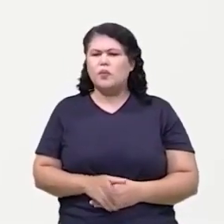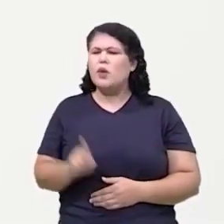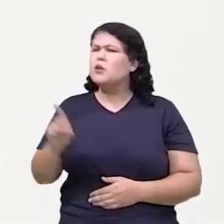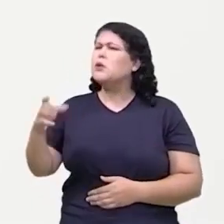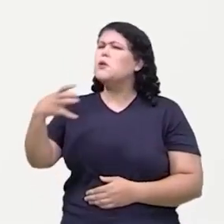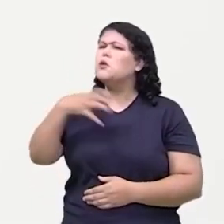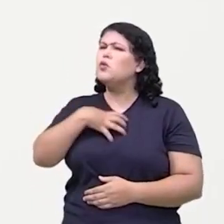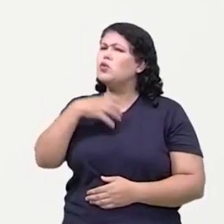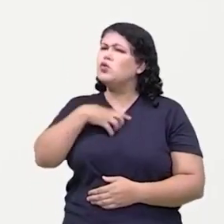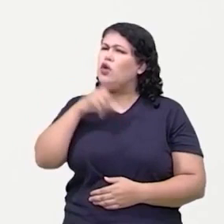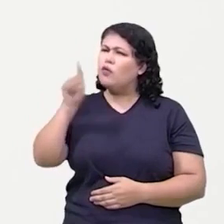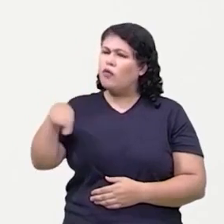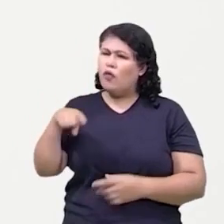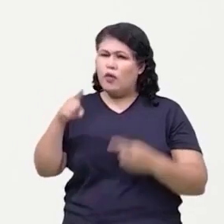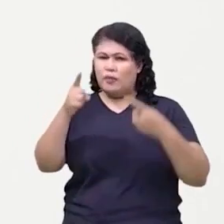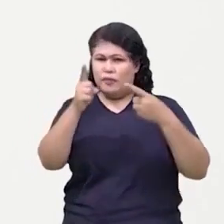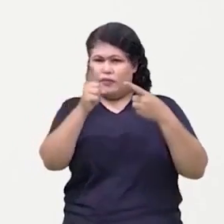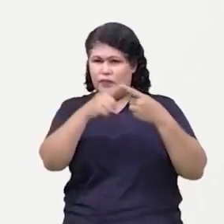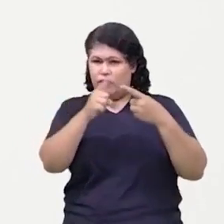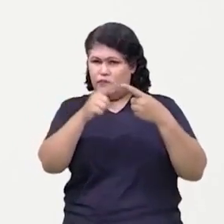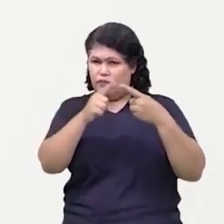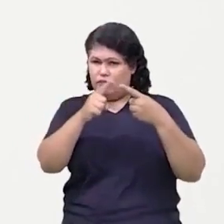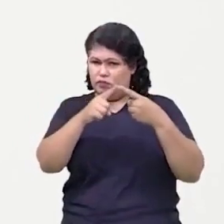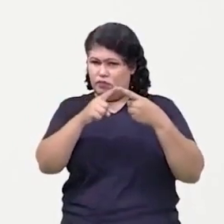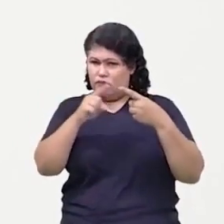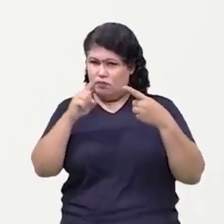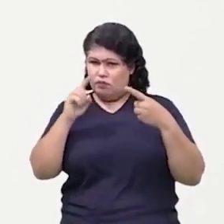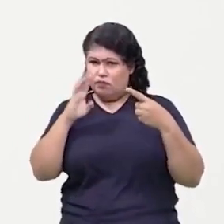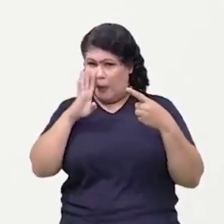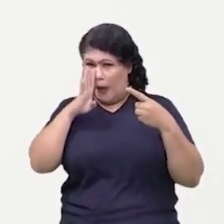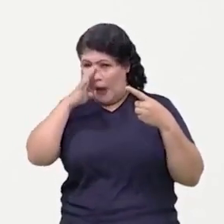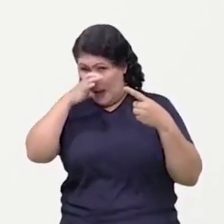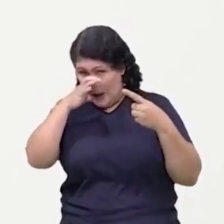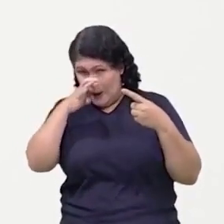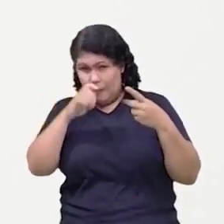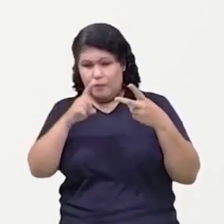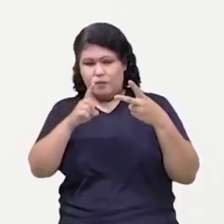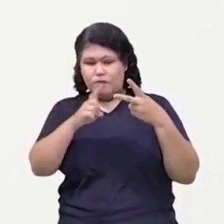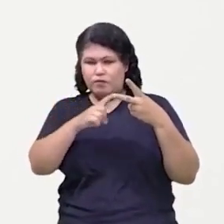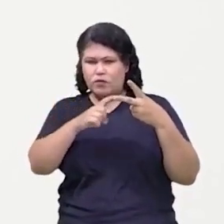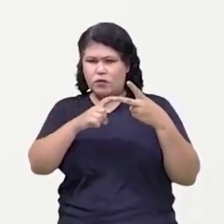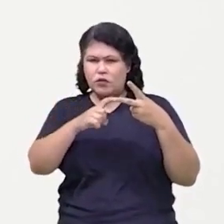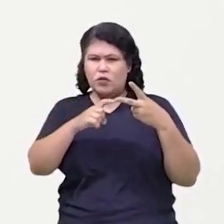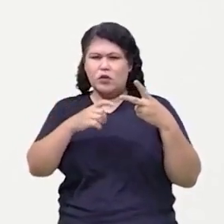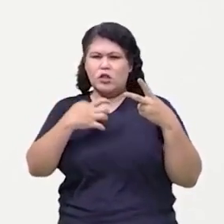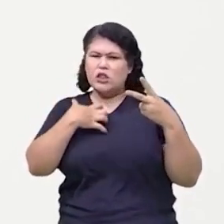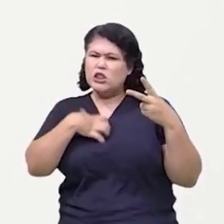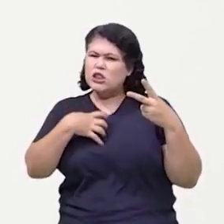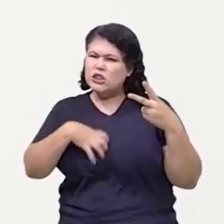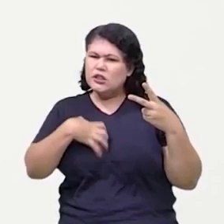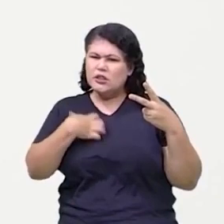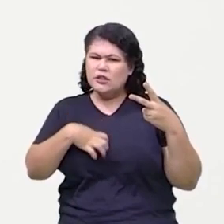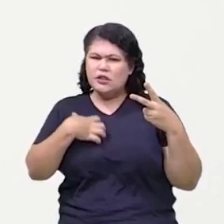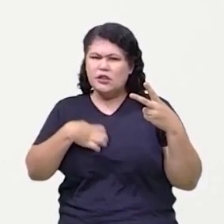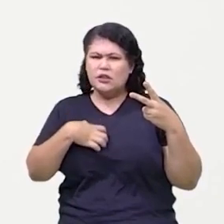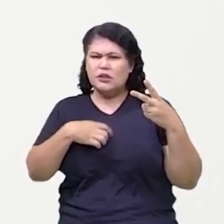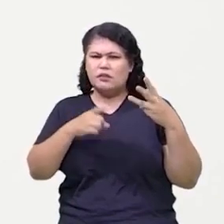Sua atitude foi inconveniente, lembra? Agressiva,